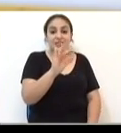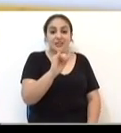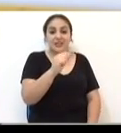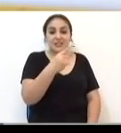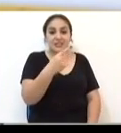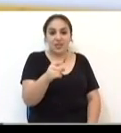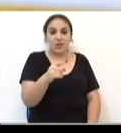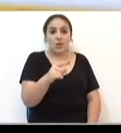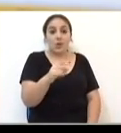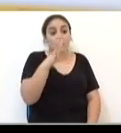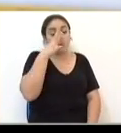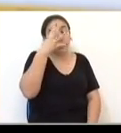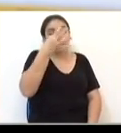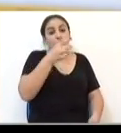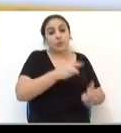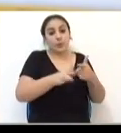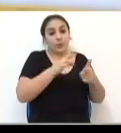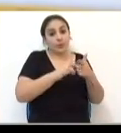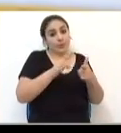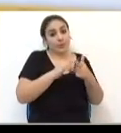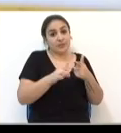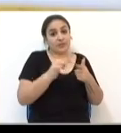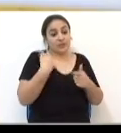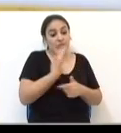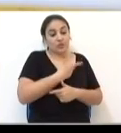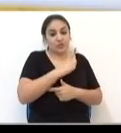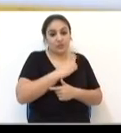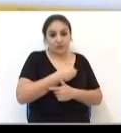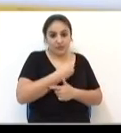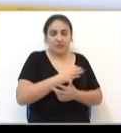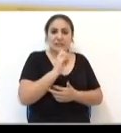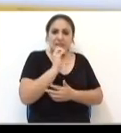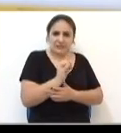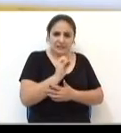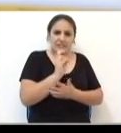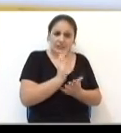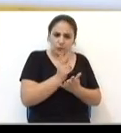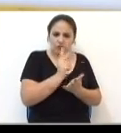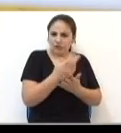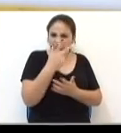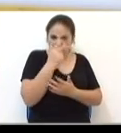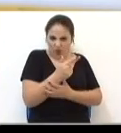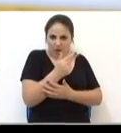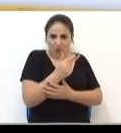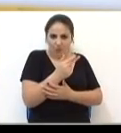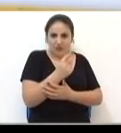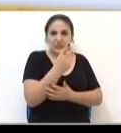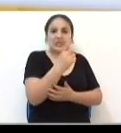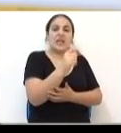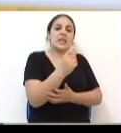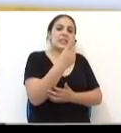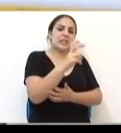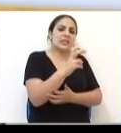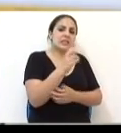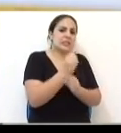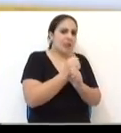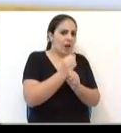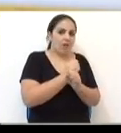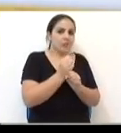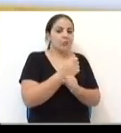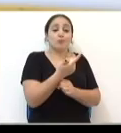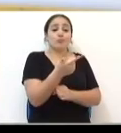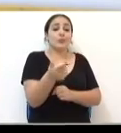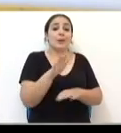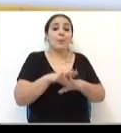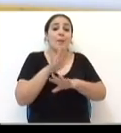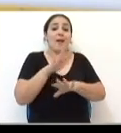dos problemas que hoje a gente enfrenta. Porque se tu continuar com esse ritmo, daqui 10, 15 anos a gente não